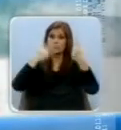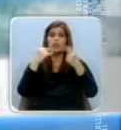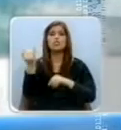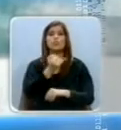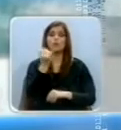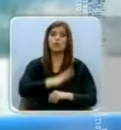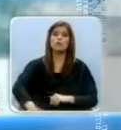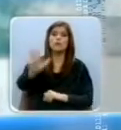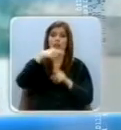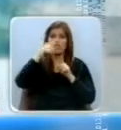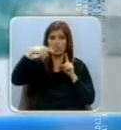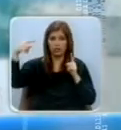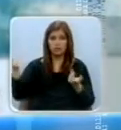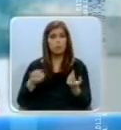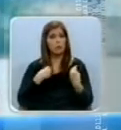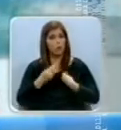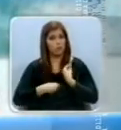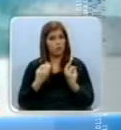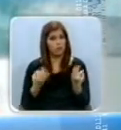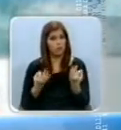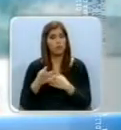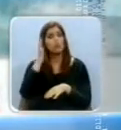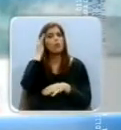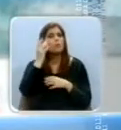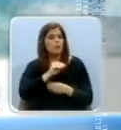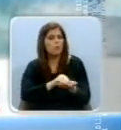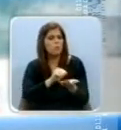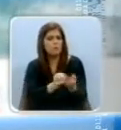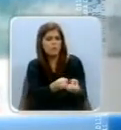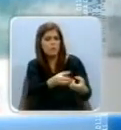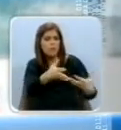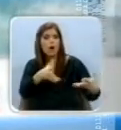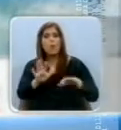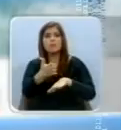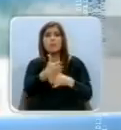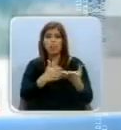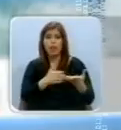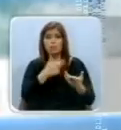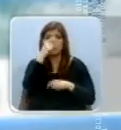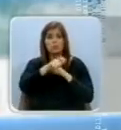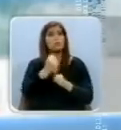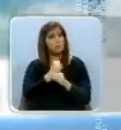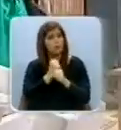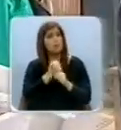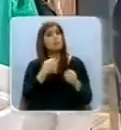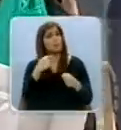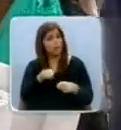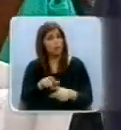Nacional de Estatística e são preocupantes. O número de pobres tem aumentado e quase metade é mesmo gente com emprego.